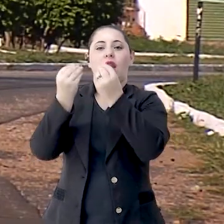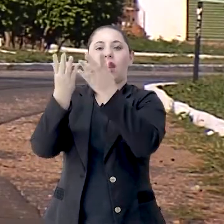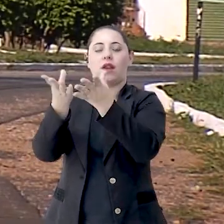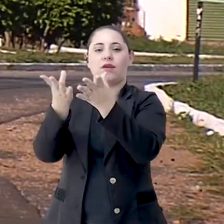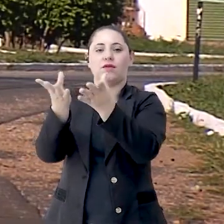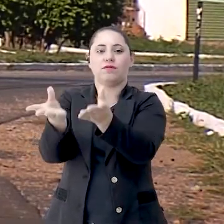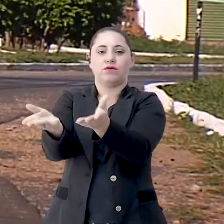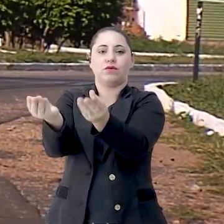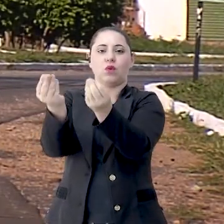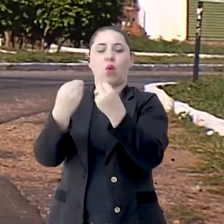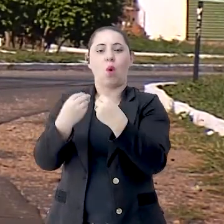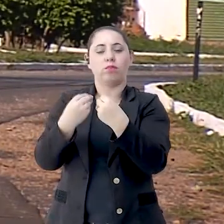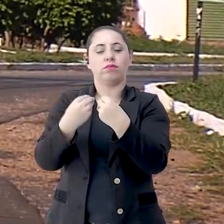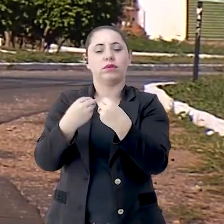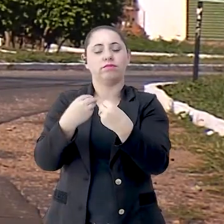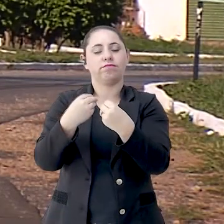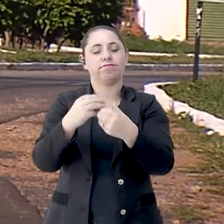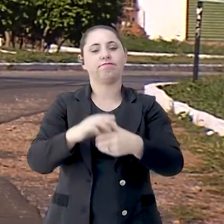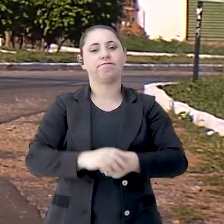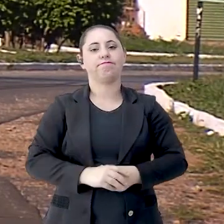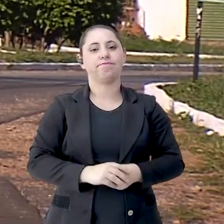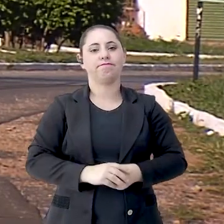Com uma população estimada em